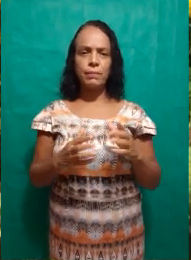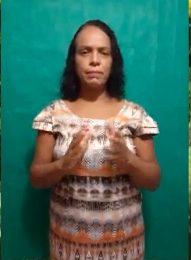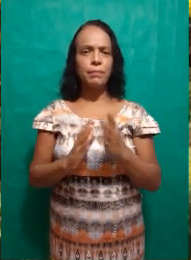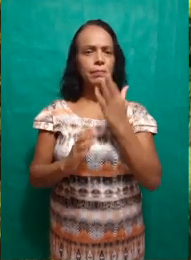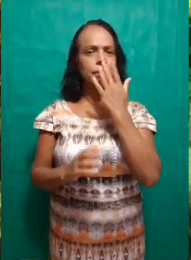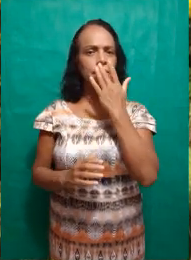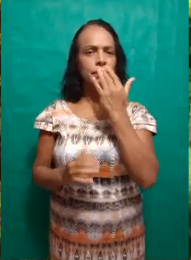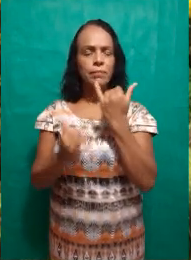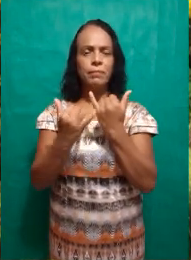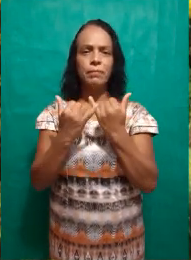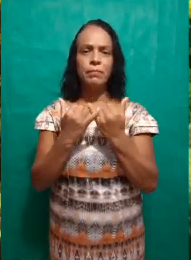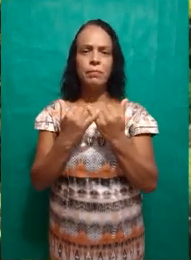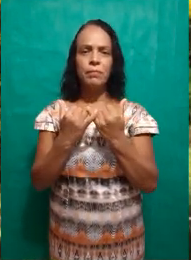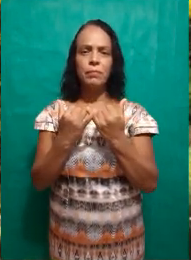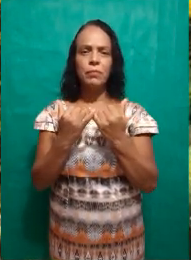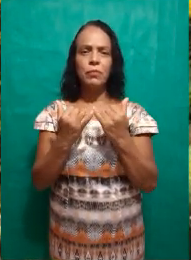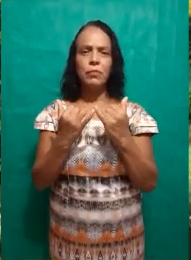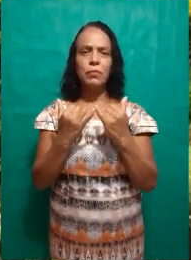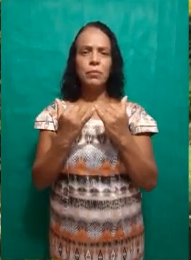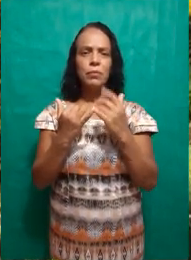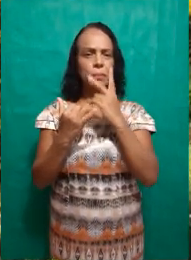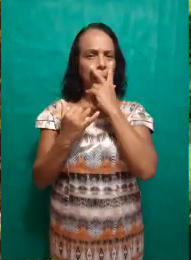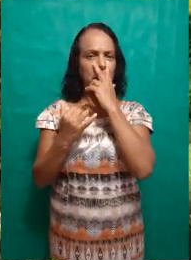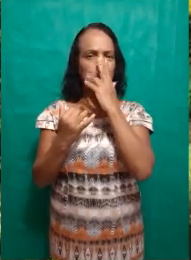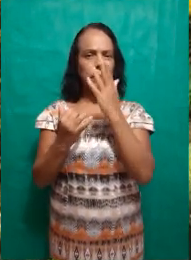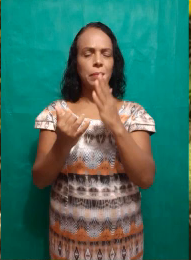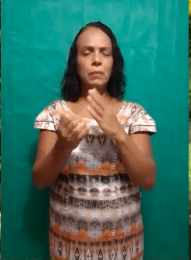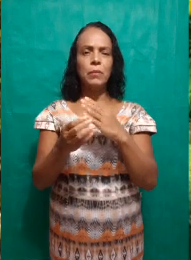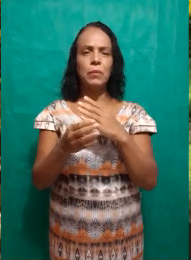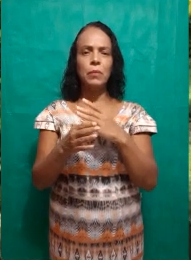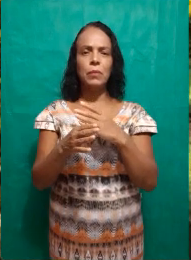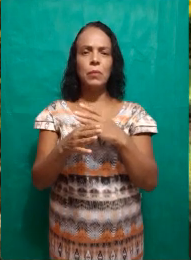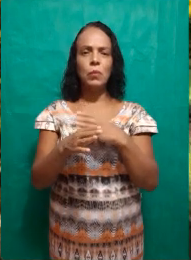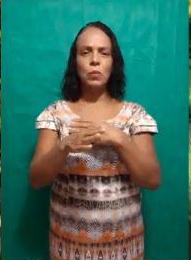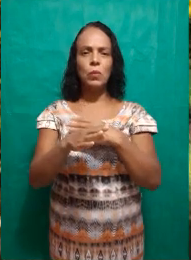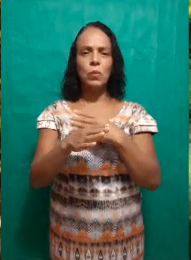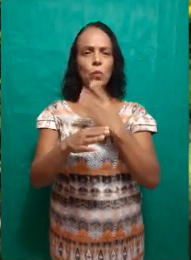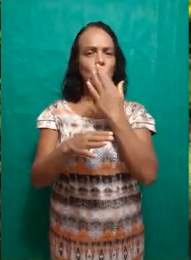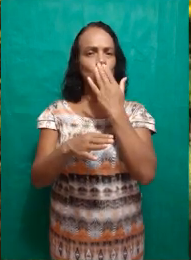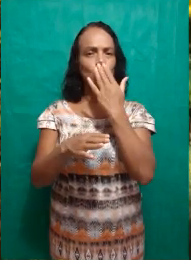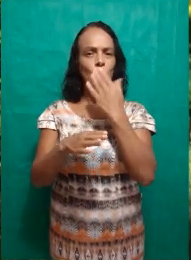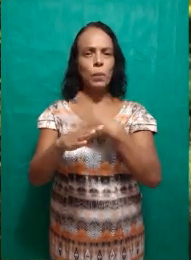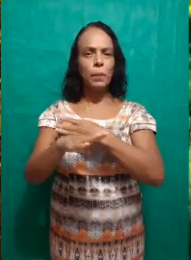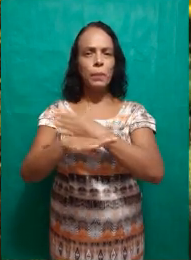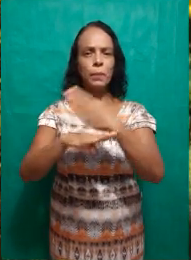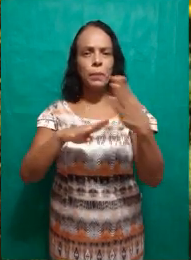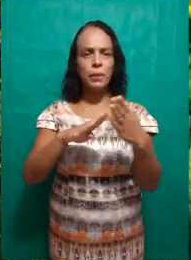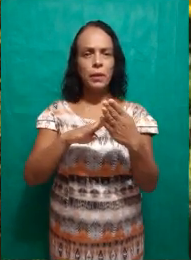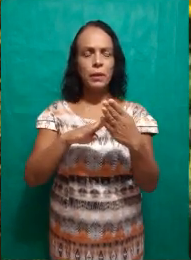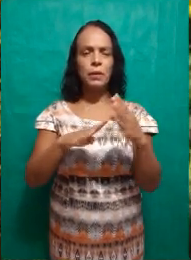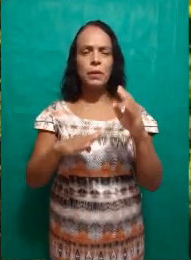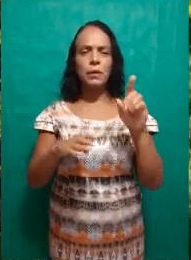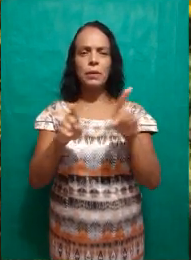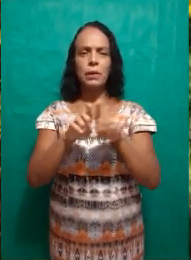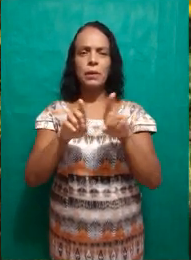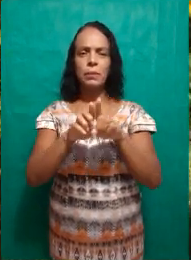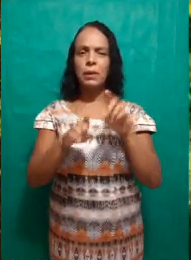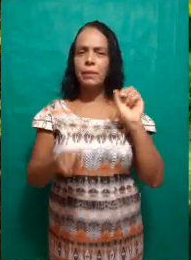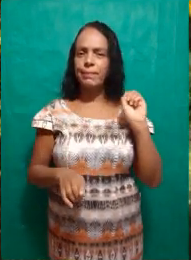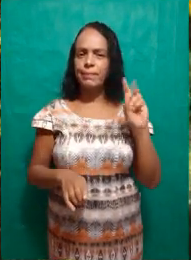Eram feitas essas tônicas desses tecidos, né? Tônicas brancas e